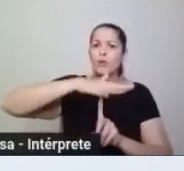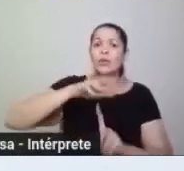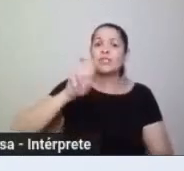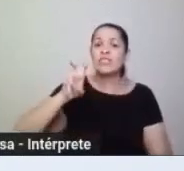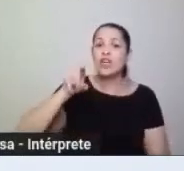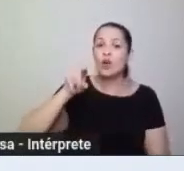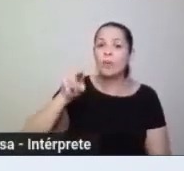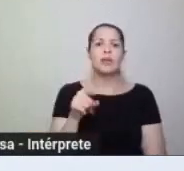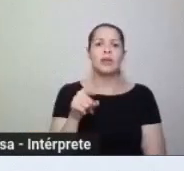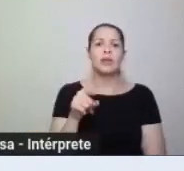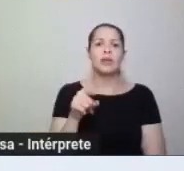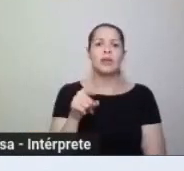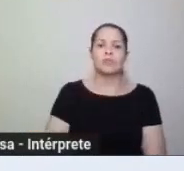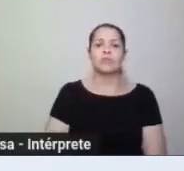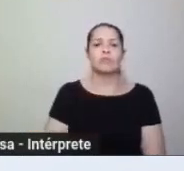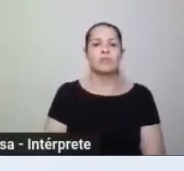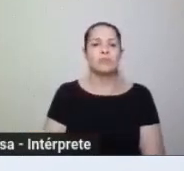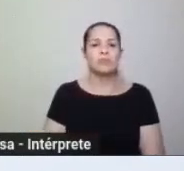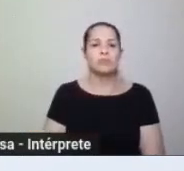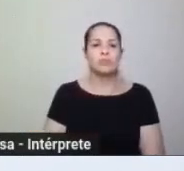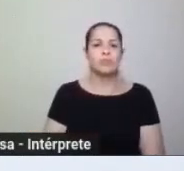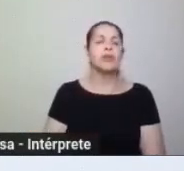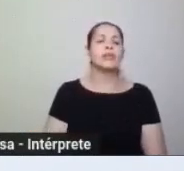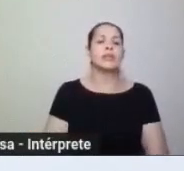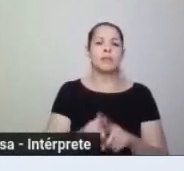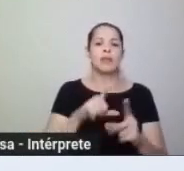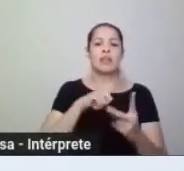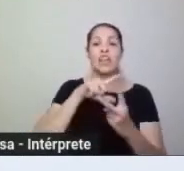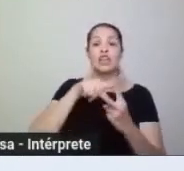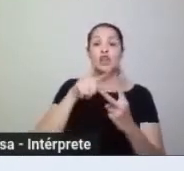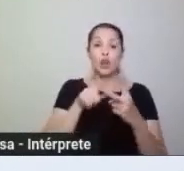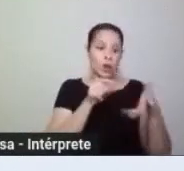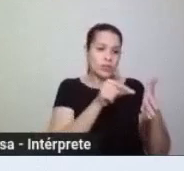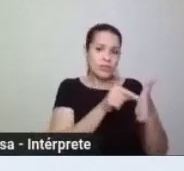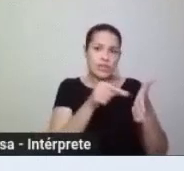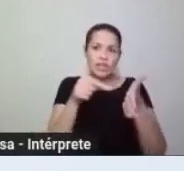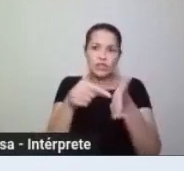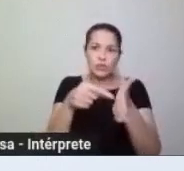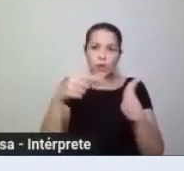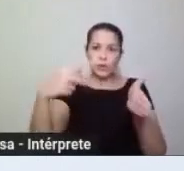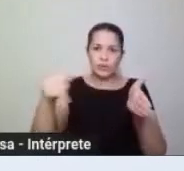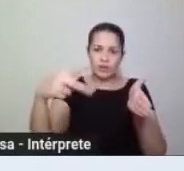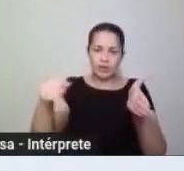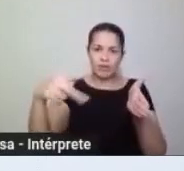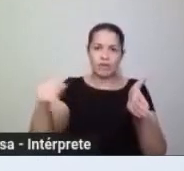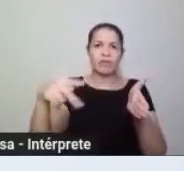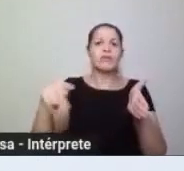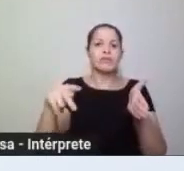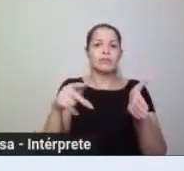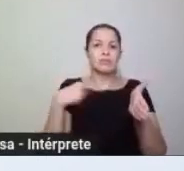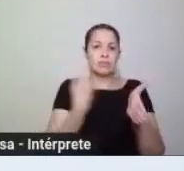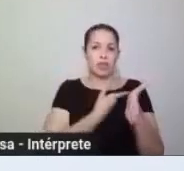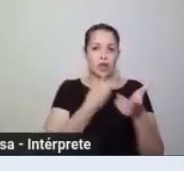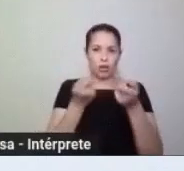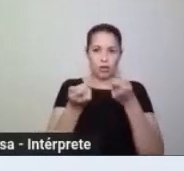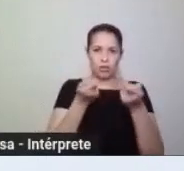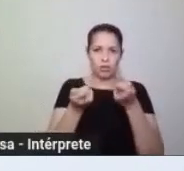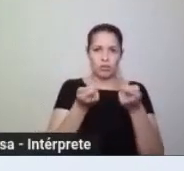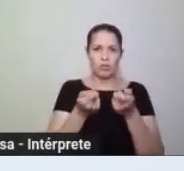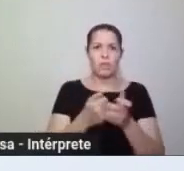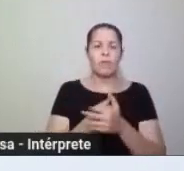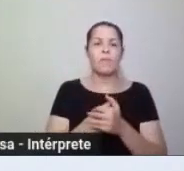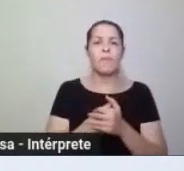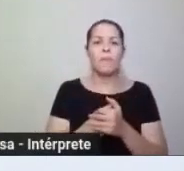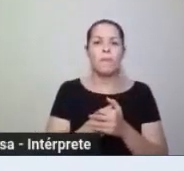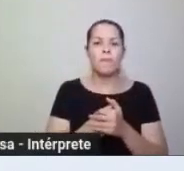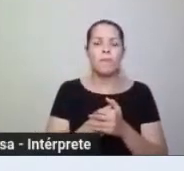kg de peso. E ele tem 2 sensores instalados, tanto no mancal 1 do motor, quanto no mancal 2 do motor.